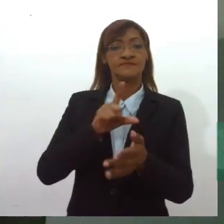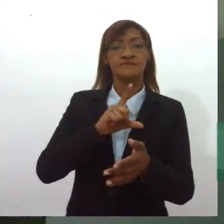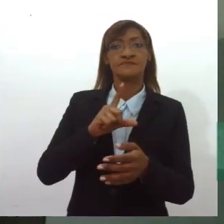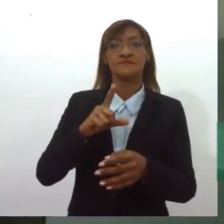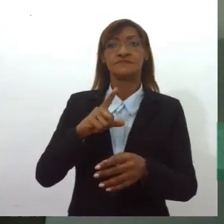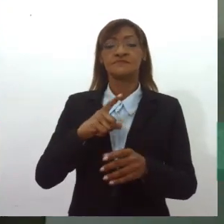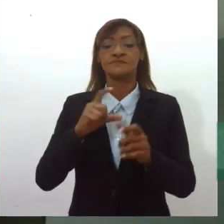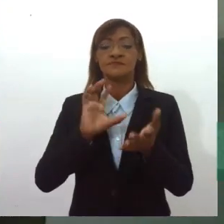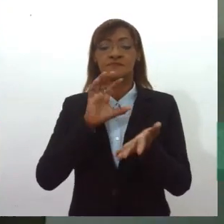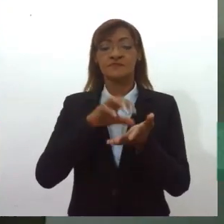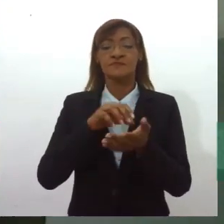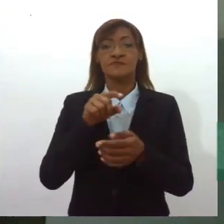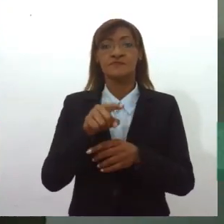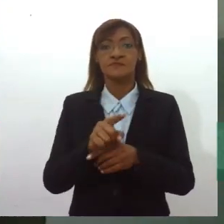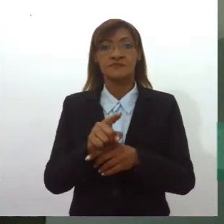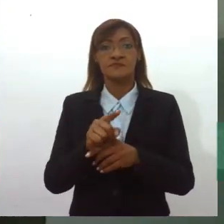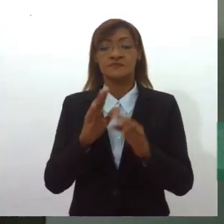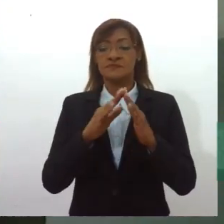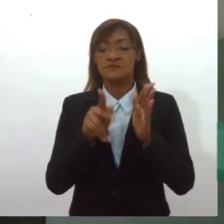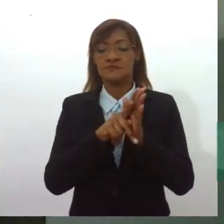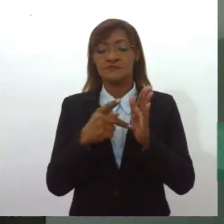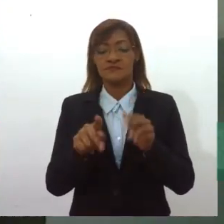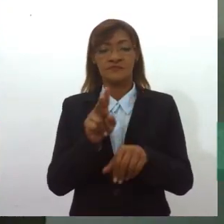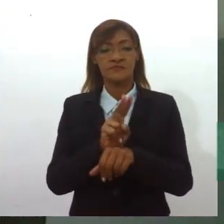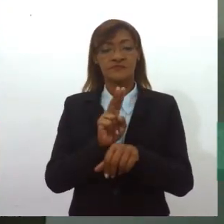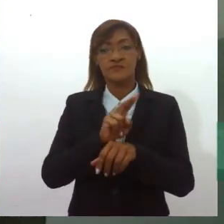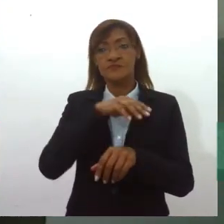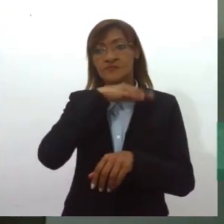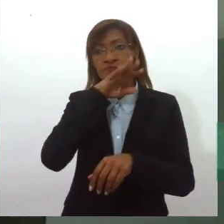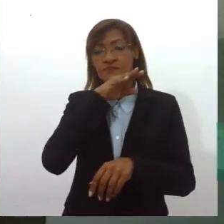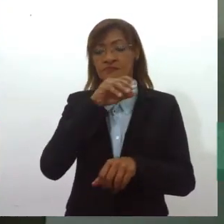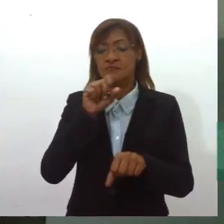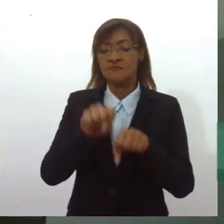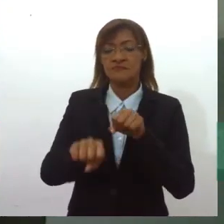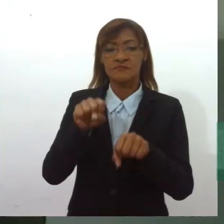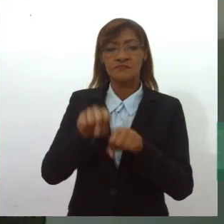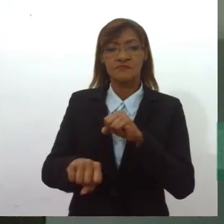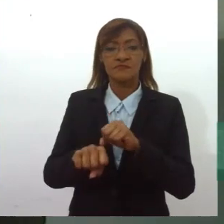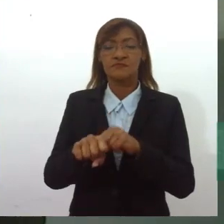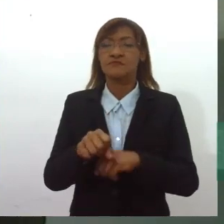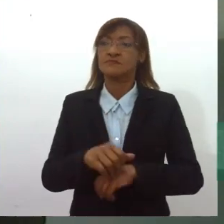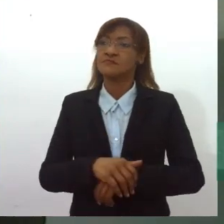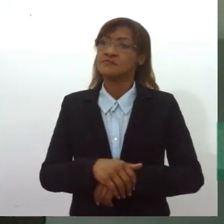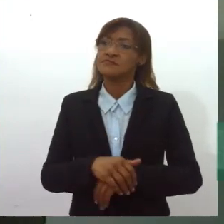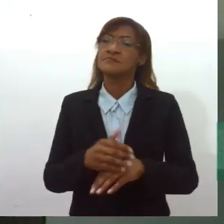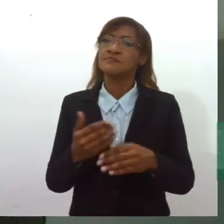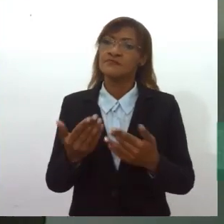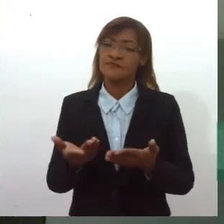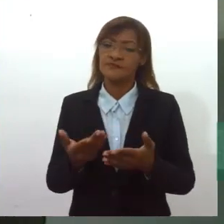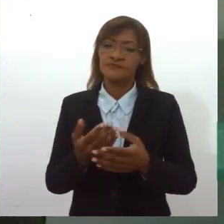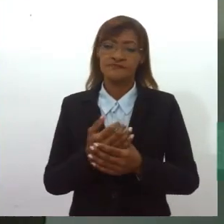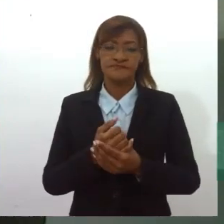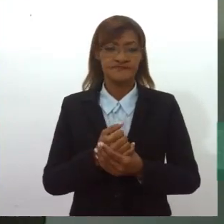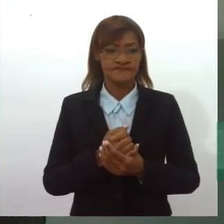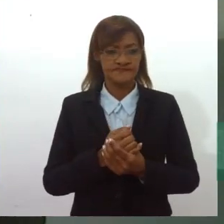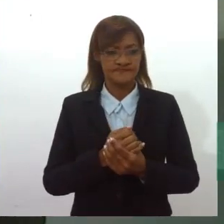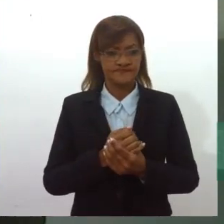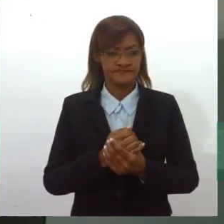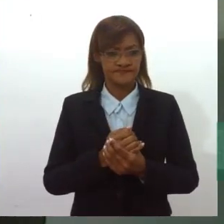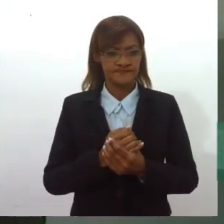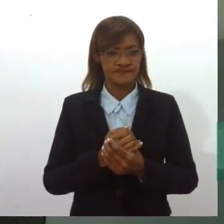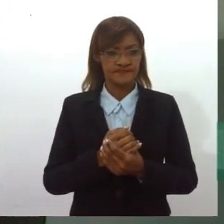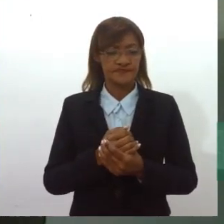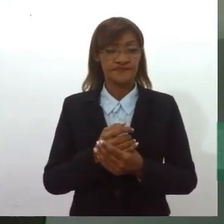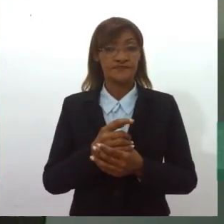Zão de Aracaju com relação ao ao abate aí a eutanásia de Cães e Gatos o centro de controle de